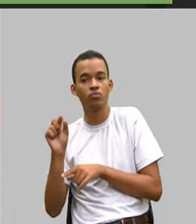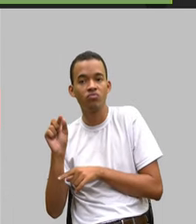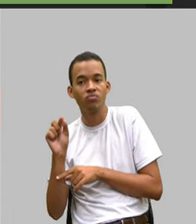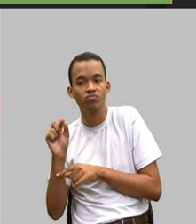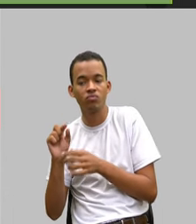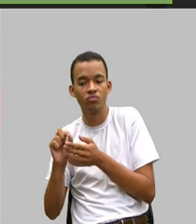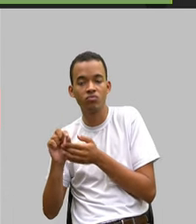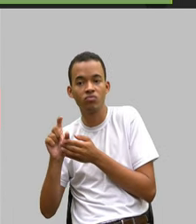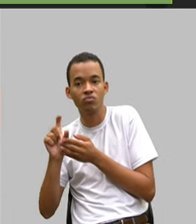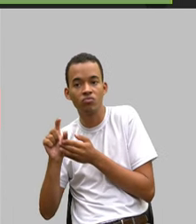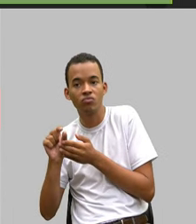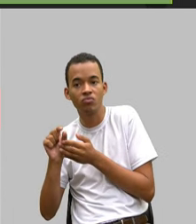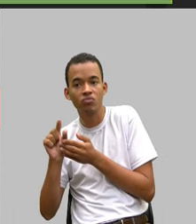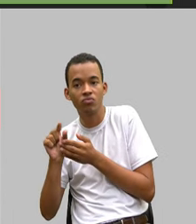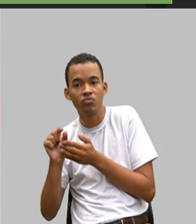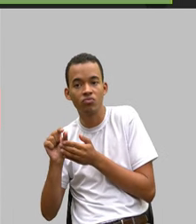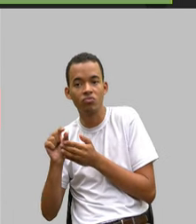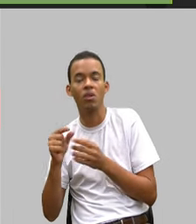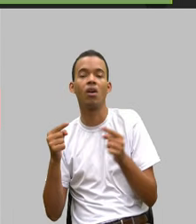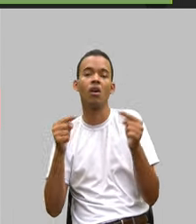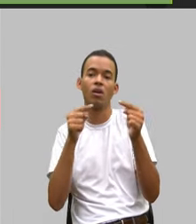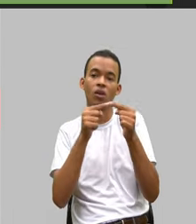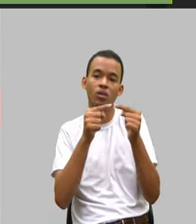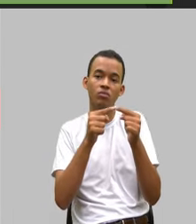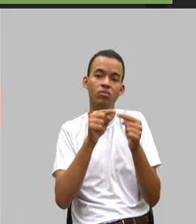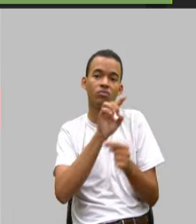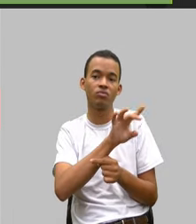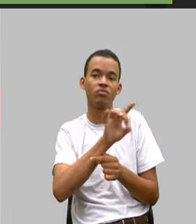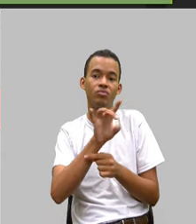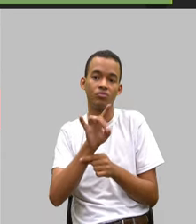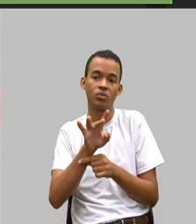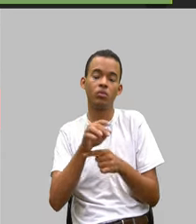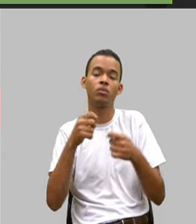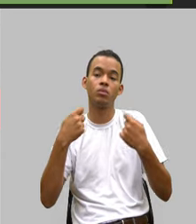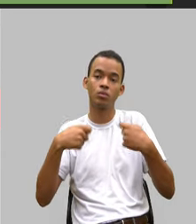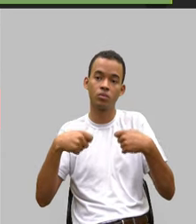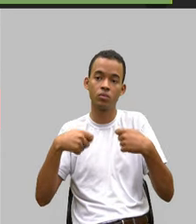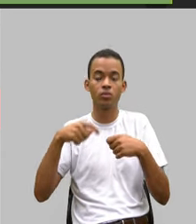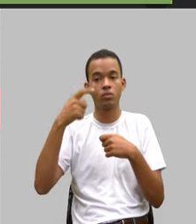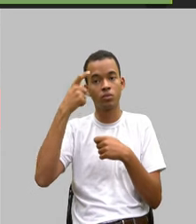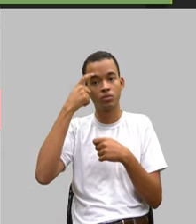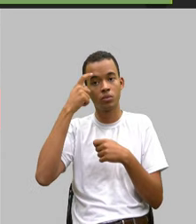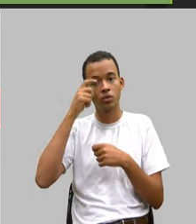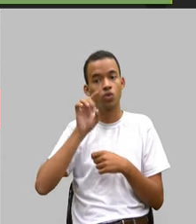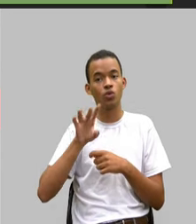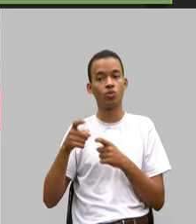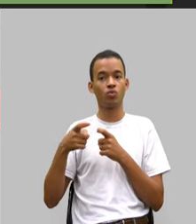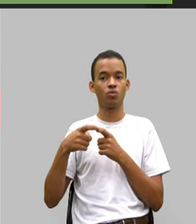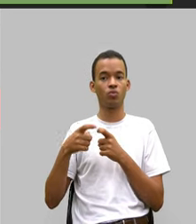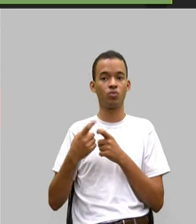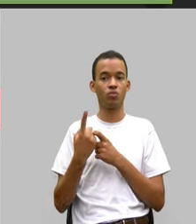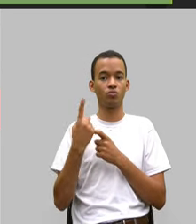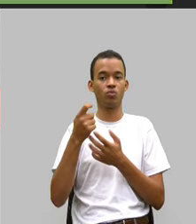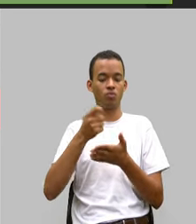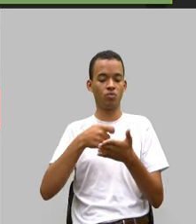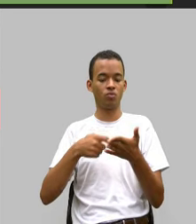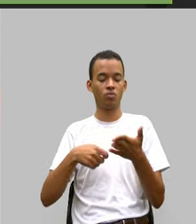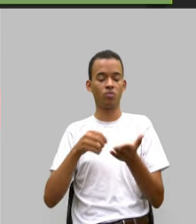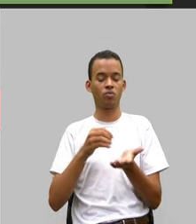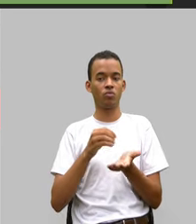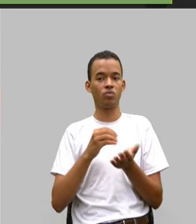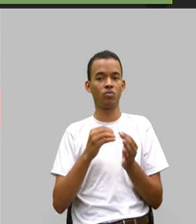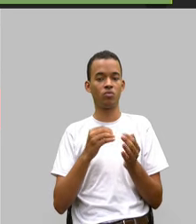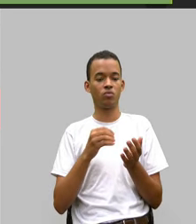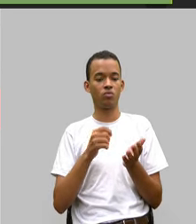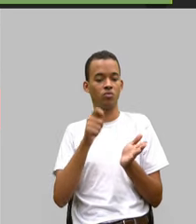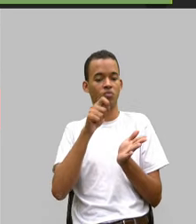gente precisa também entender que é precisa de uma equipe multidisciplinar não é você prescrever um de pirona né que você